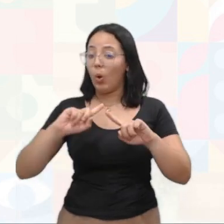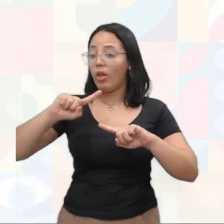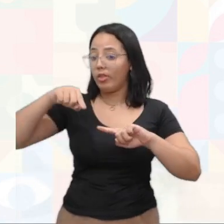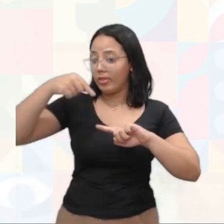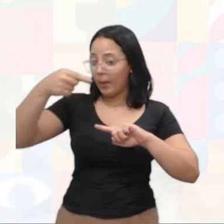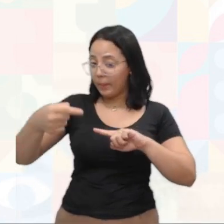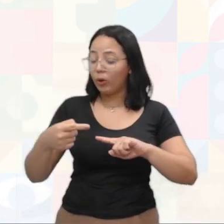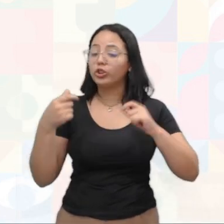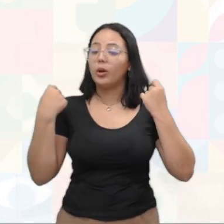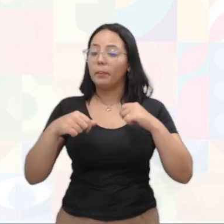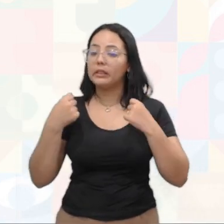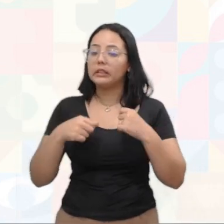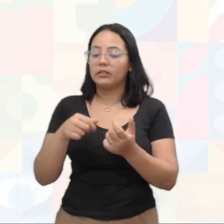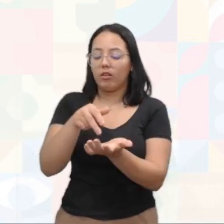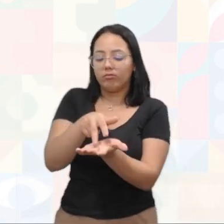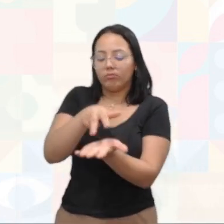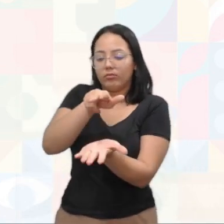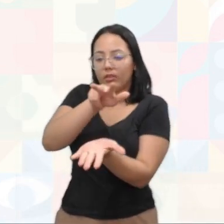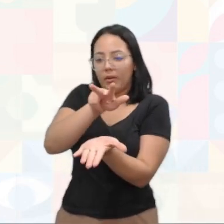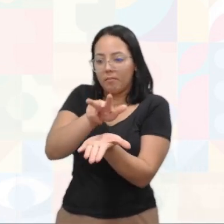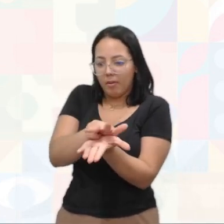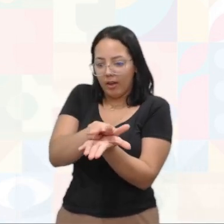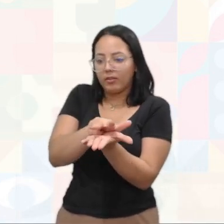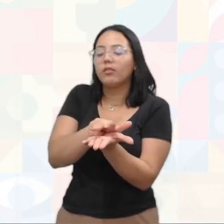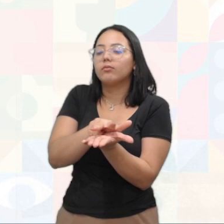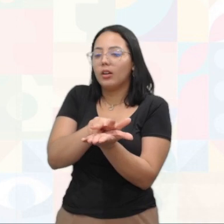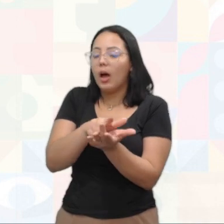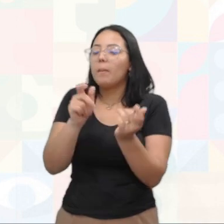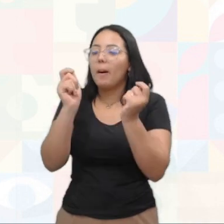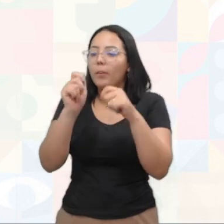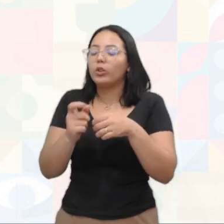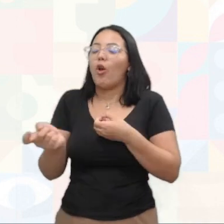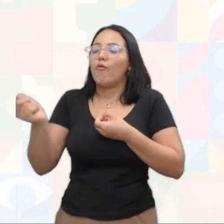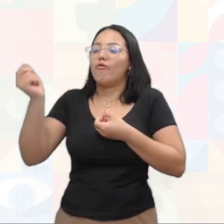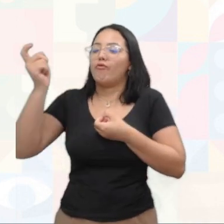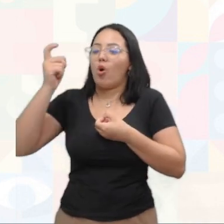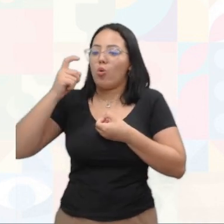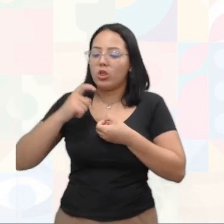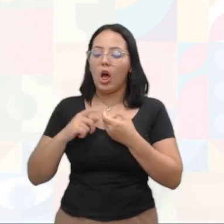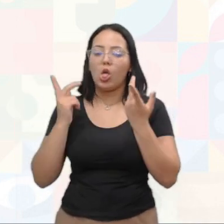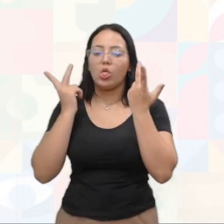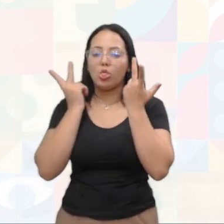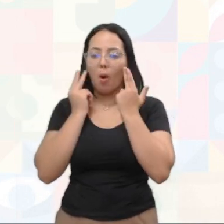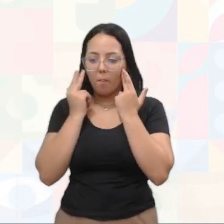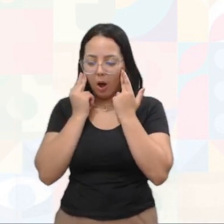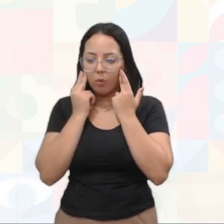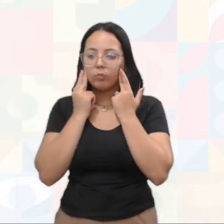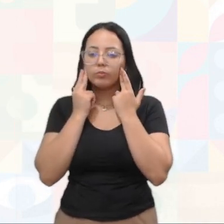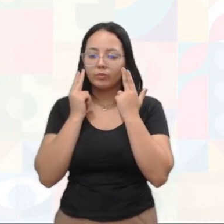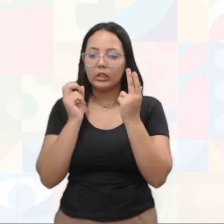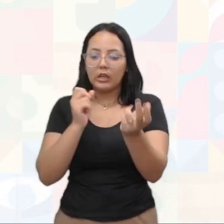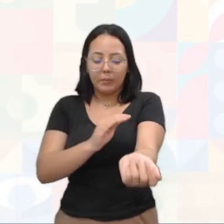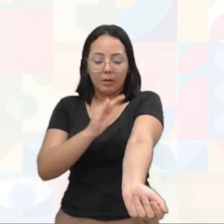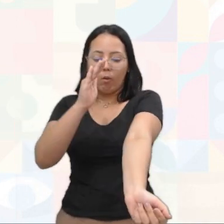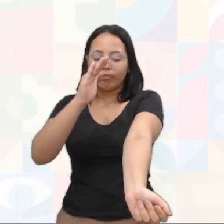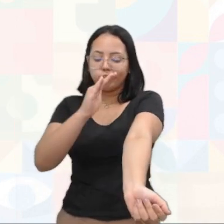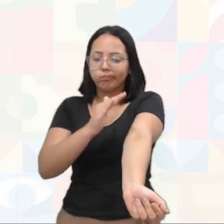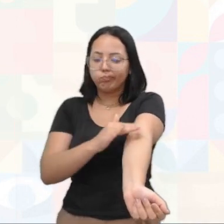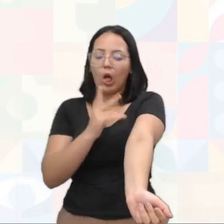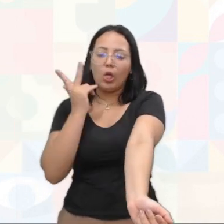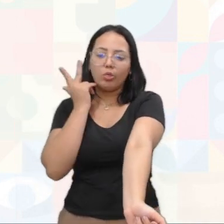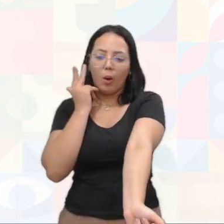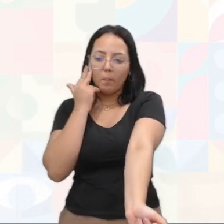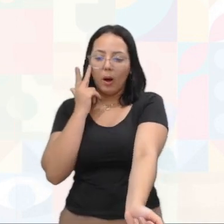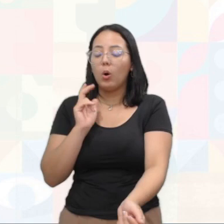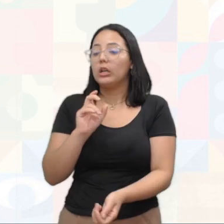deve-se elevar as pernas, pois é uma boa medida para que a pressão volte ao normal, caso ela esteja baixa. Quando o